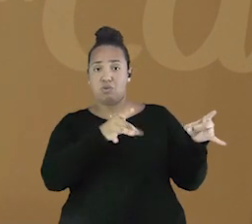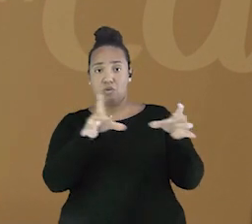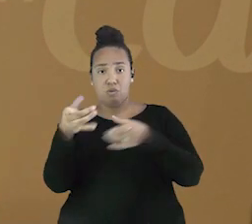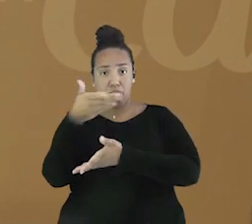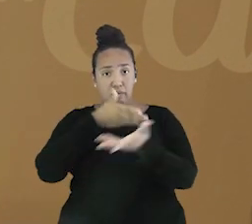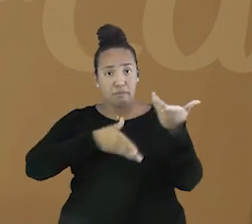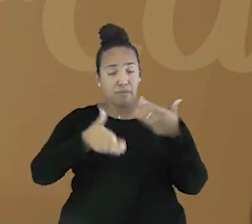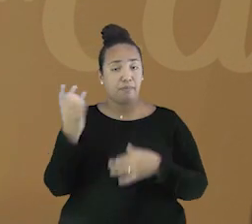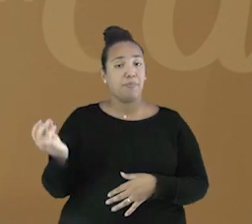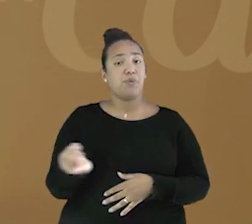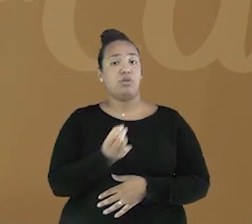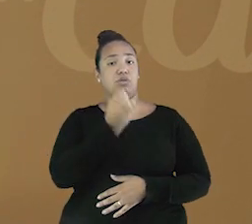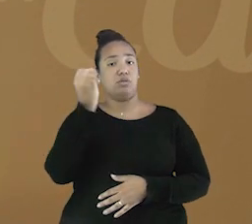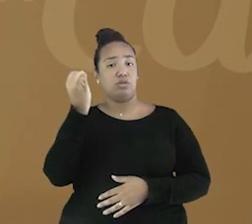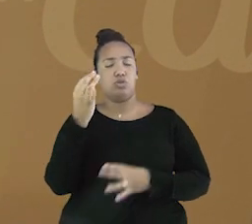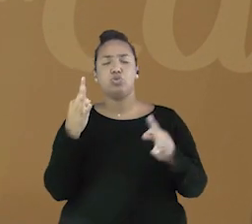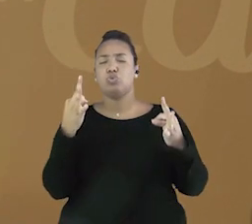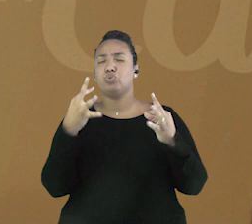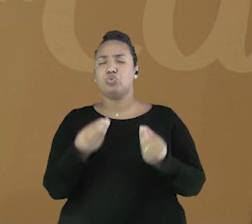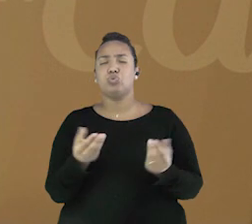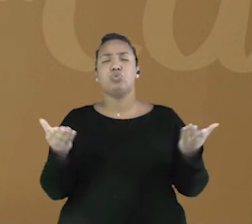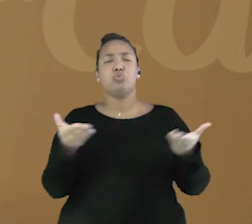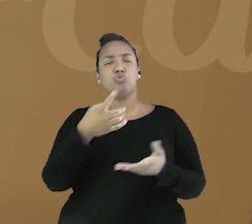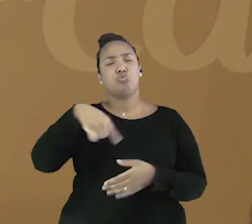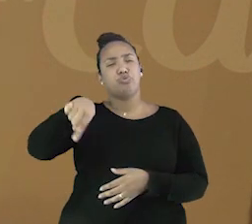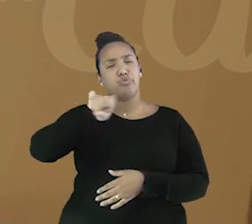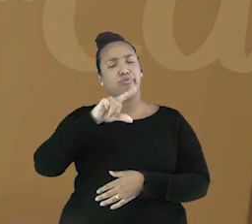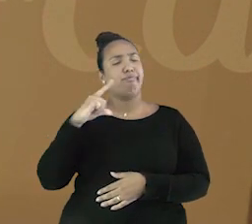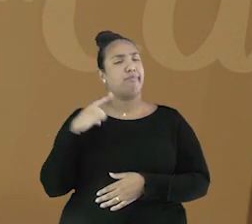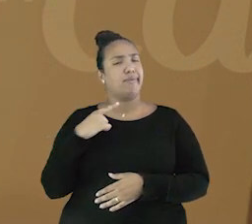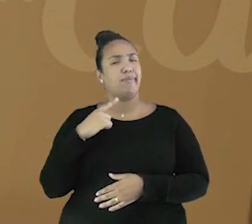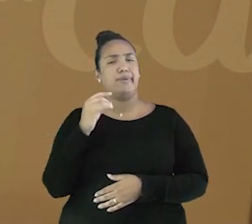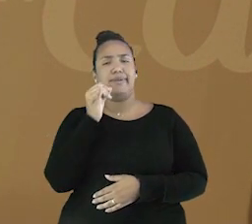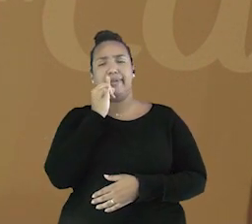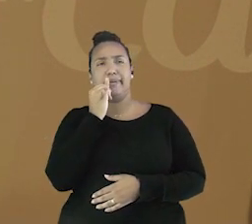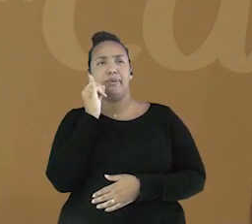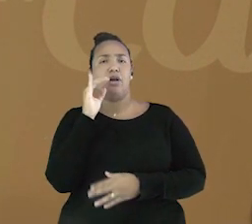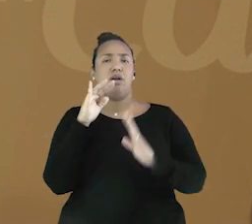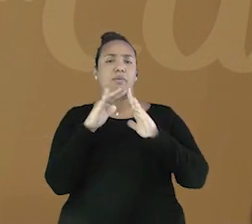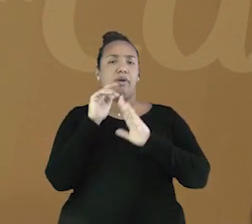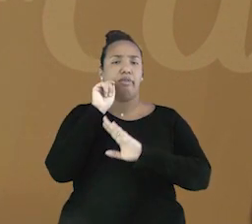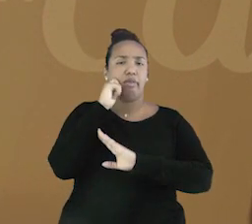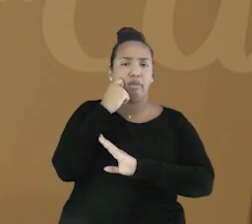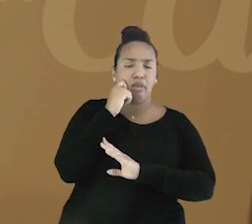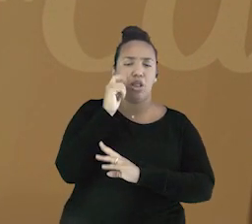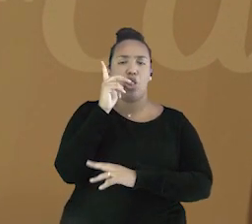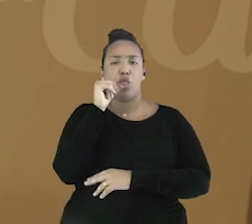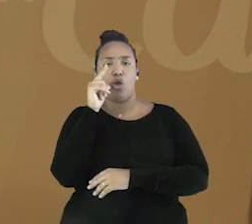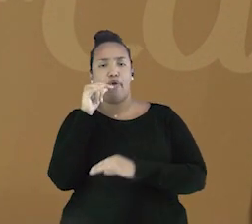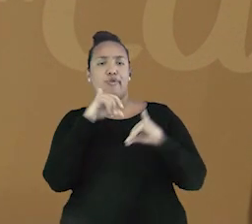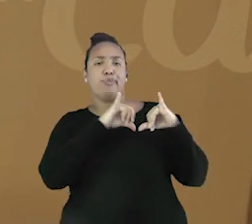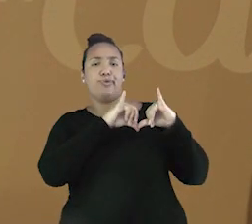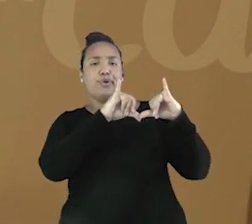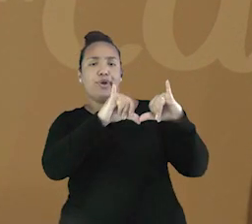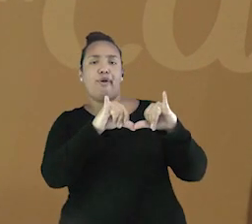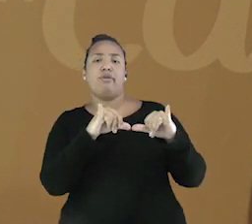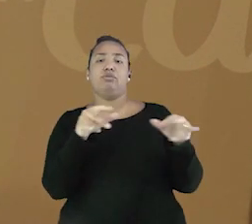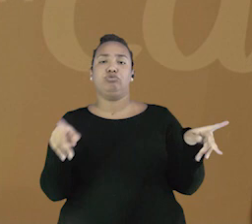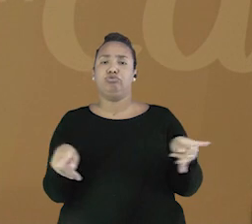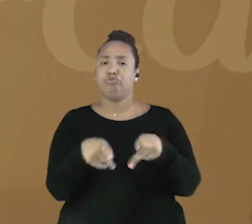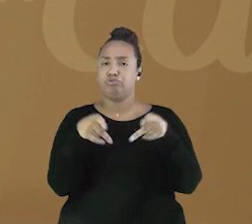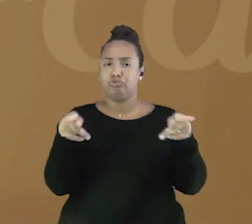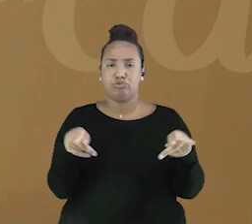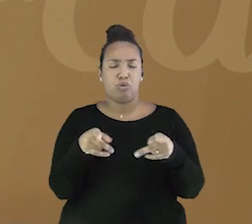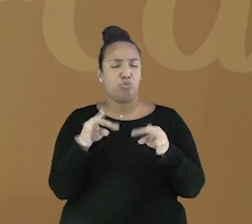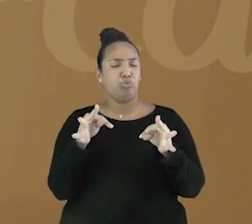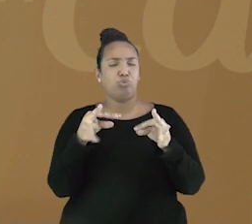importante em nossas vidas. E tudo que temos hoje, as padarias, supermercados, shoppings, lojas, onde encontramos quase tudo